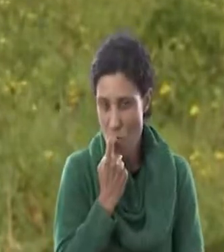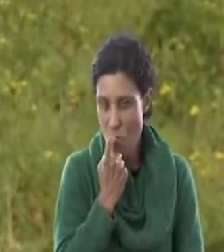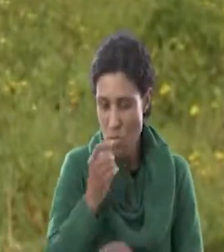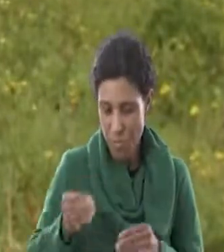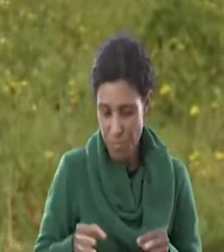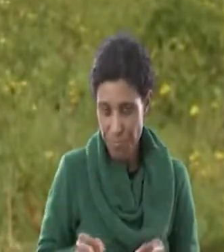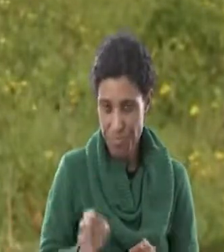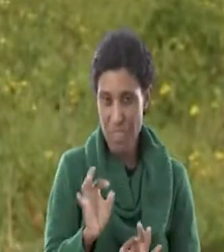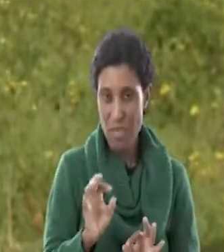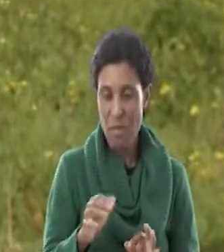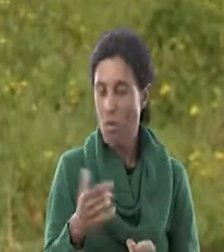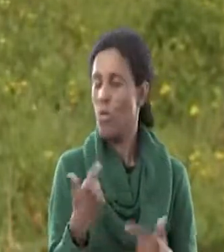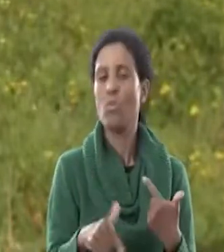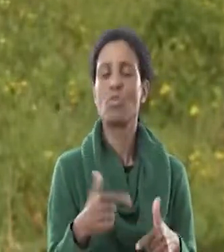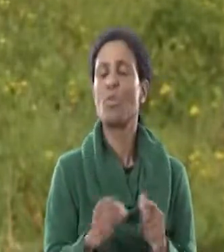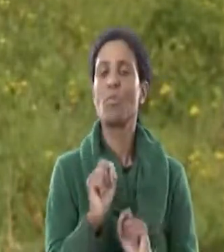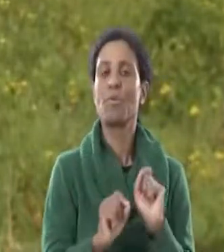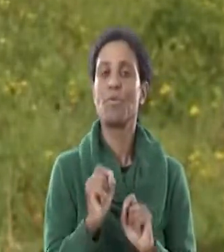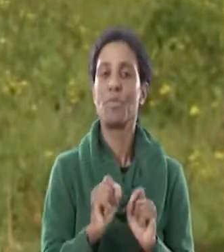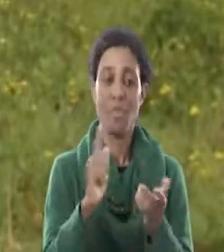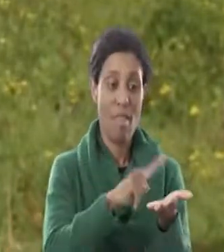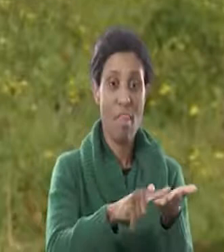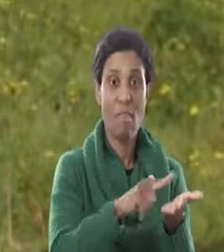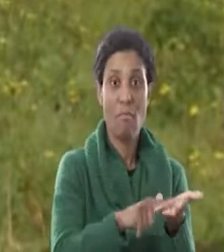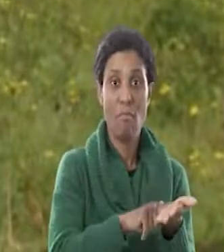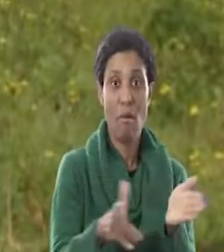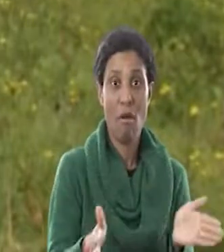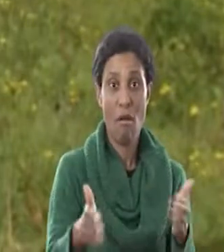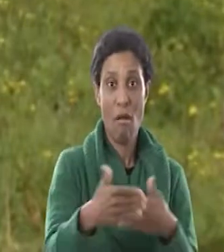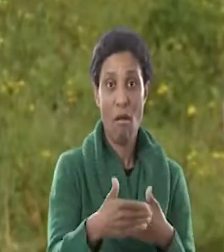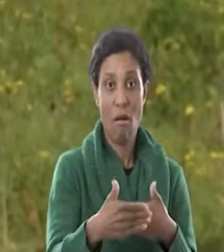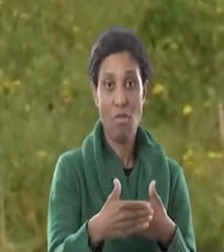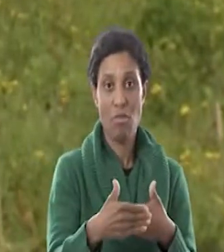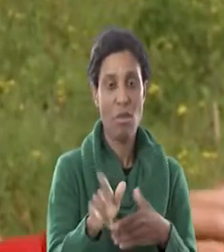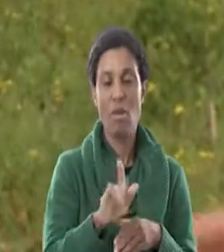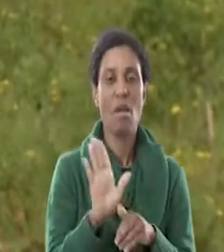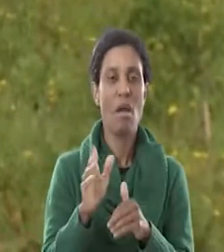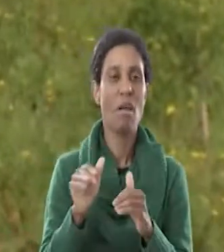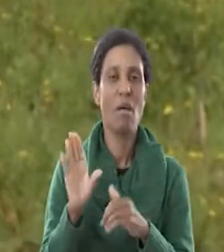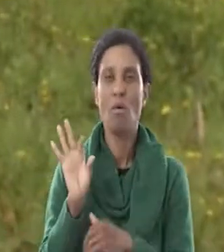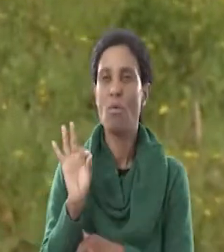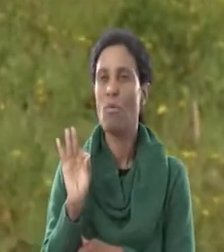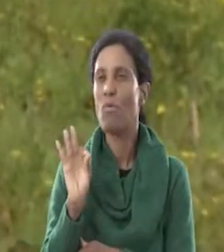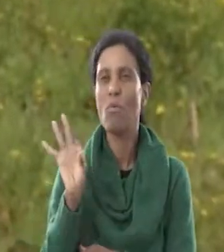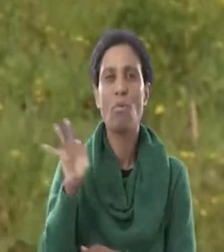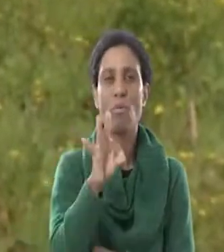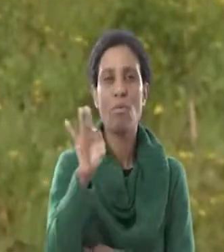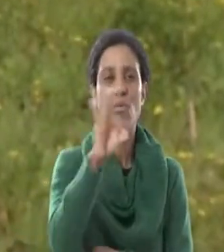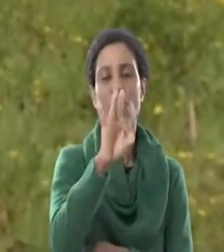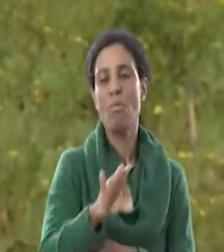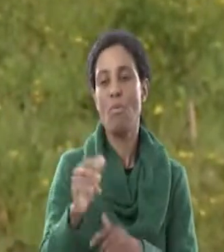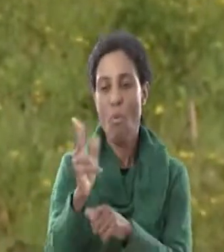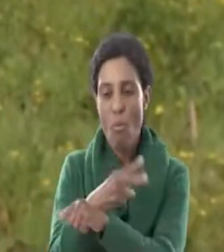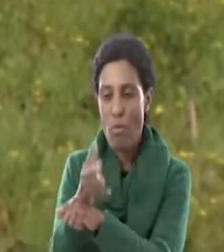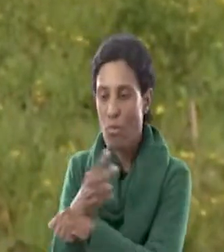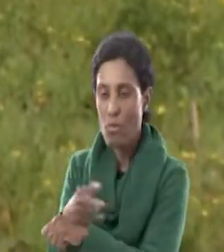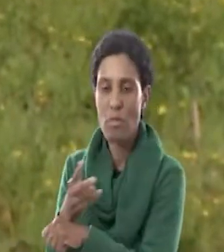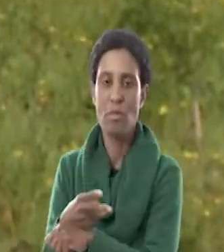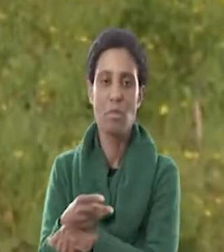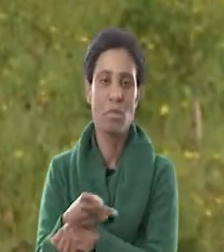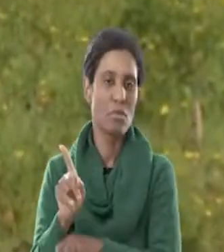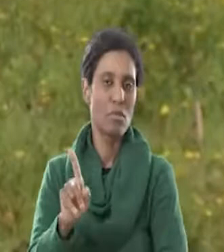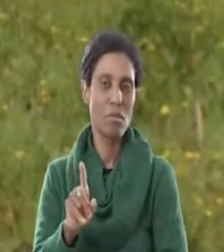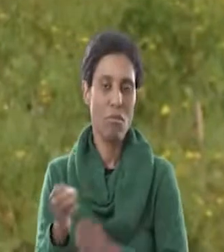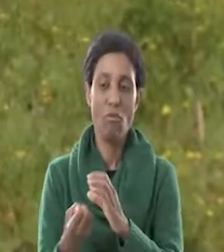nasce, a função dela é limpar a caixa. Ela não sai voando já procurando néctar, nada. O negócio dela é trabalhar dentro da